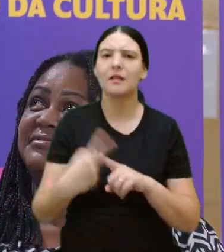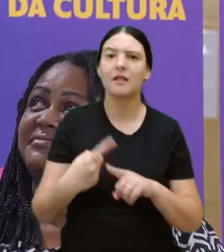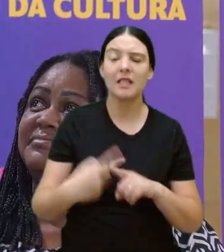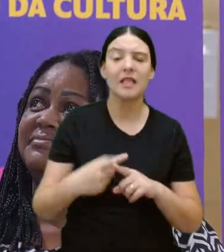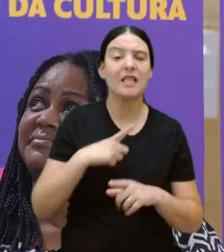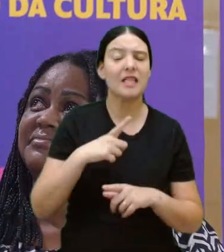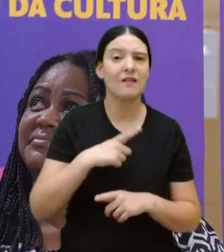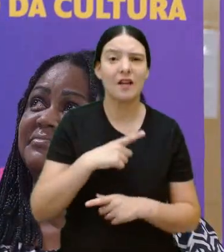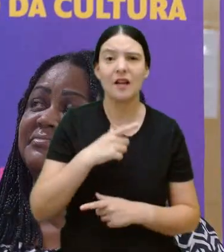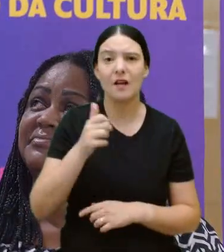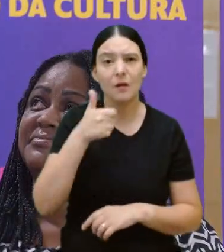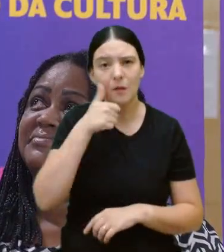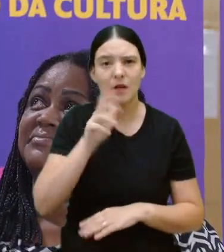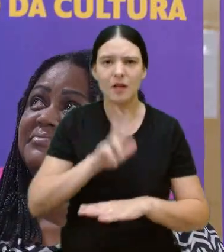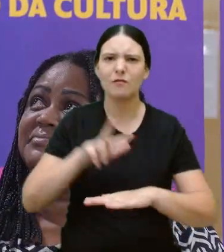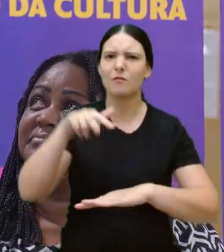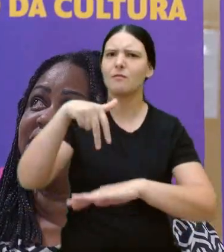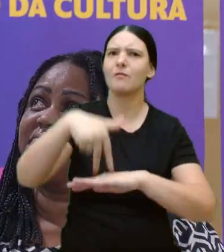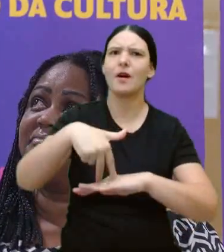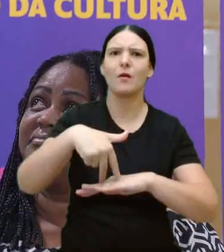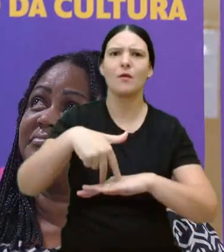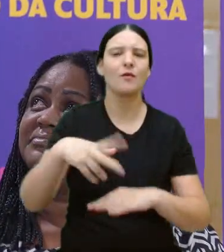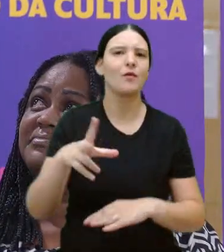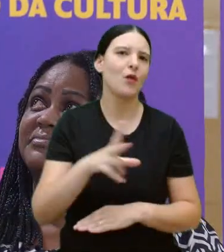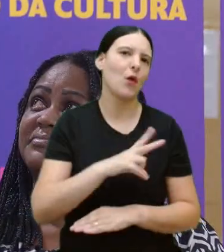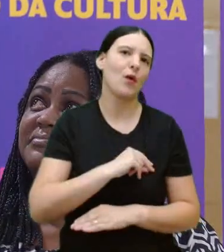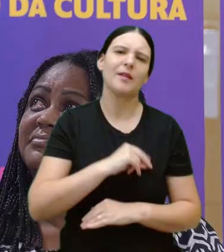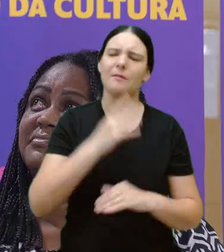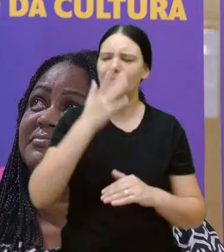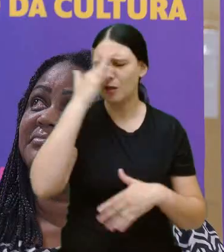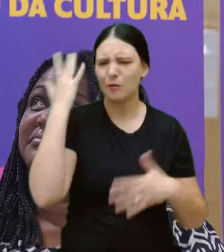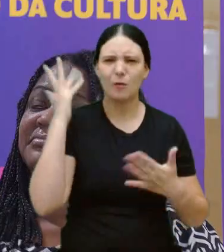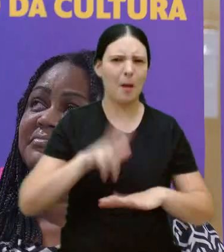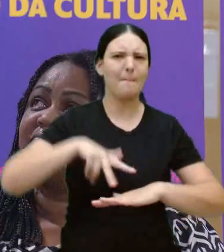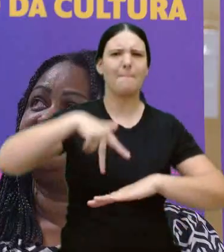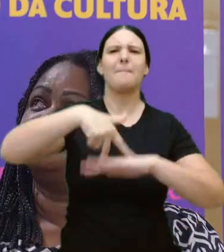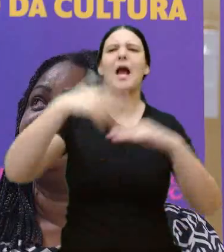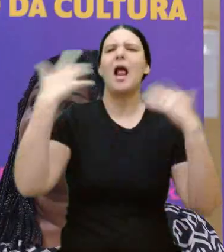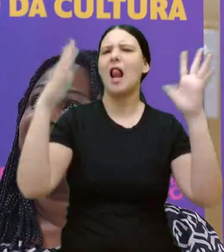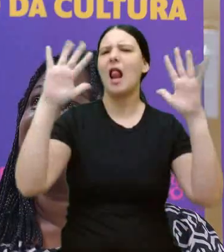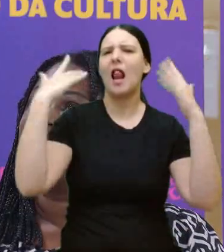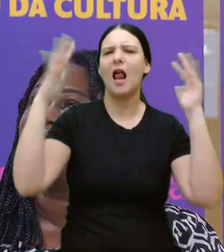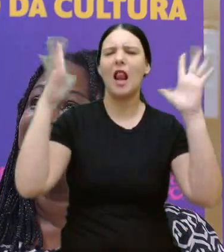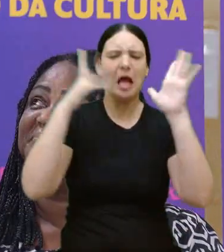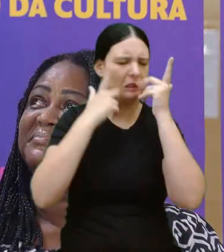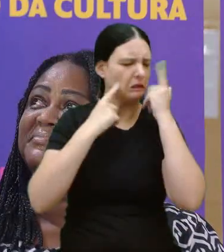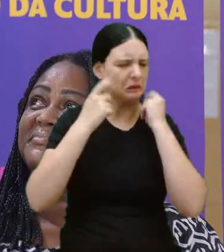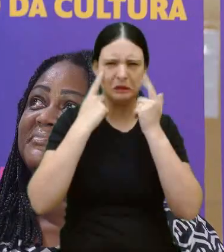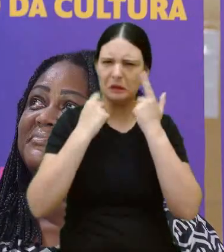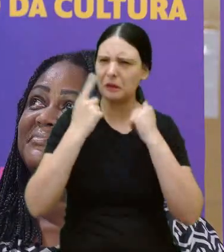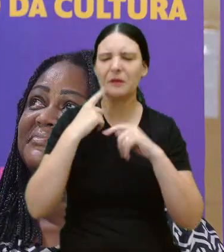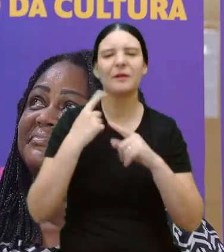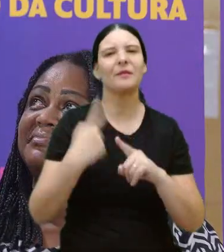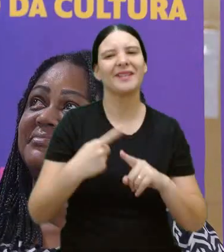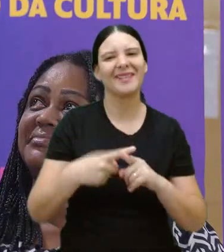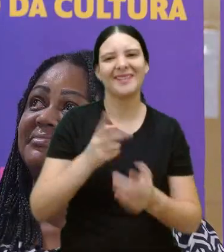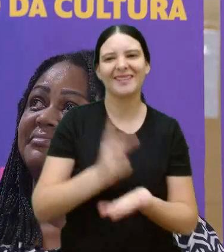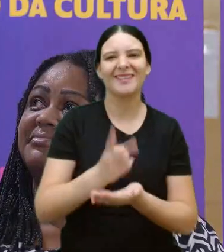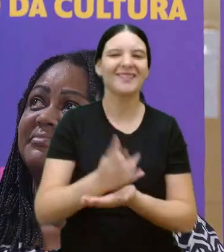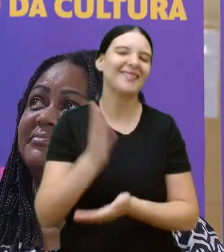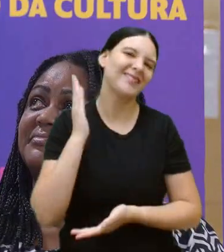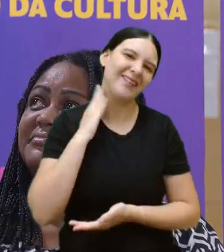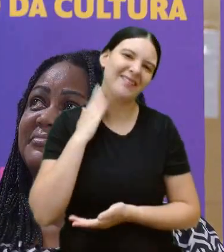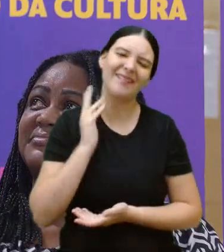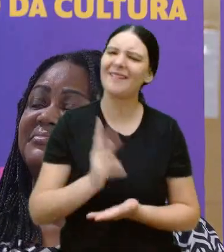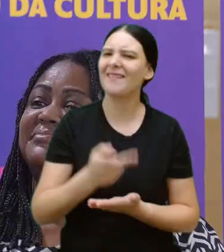no palco, assim, foi um negócio que todo mundo aplaudiu de pé e chorou, e foi talvez seja um dos melhores Sempre um Papo da história. O Afonso sempre fala isso. Foi aí